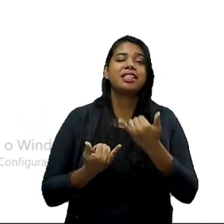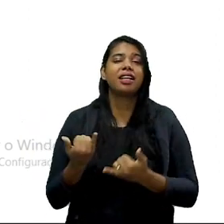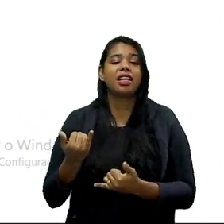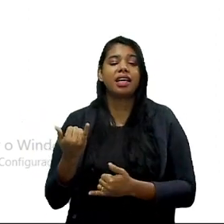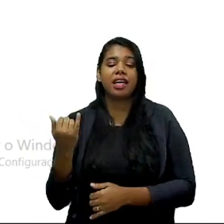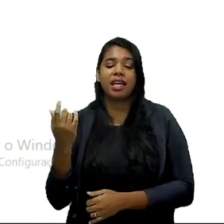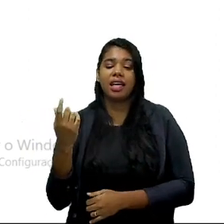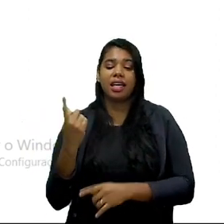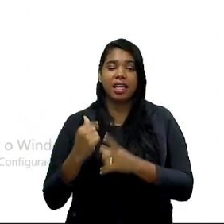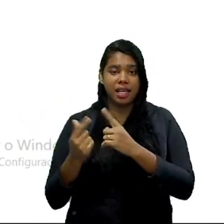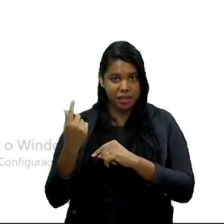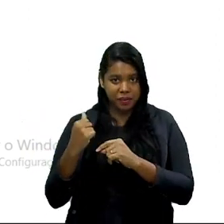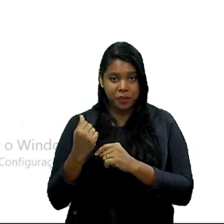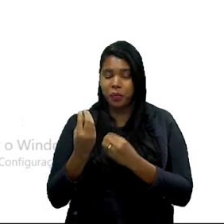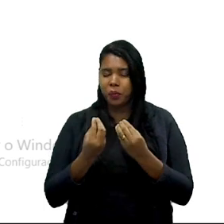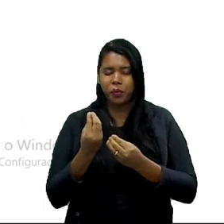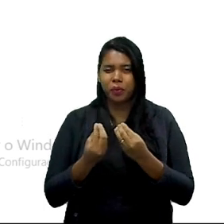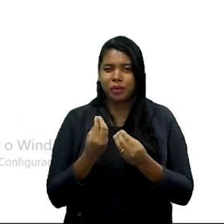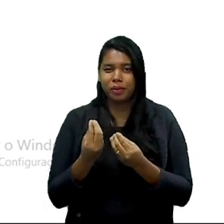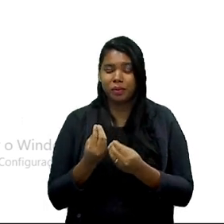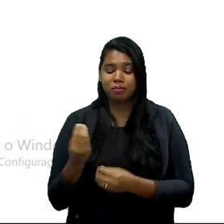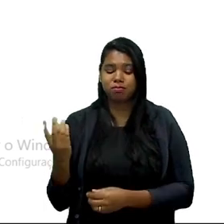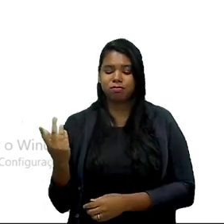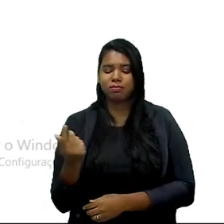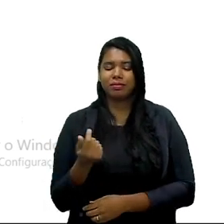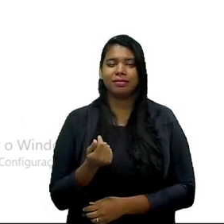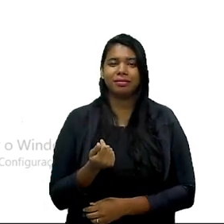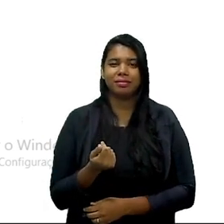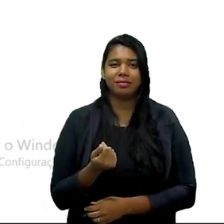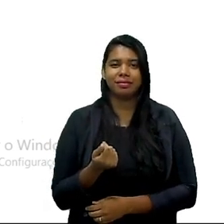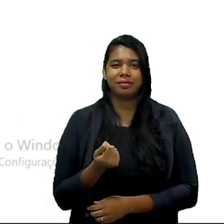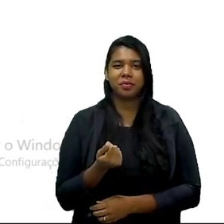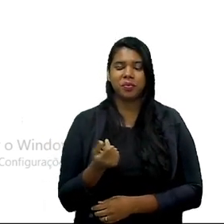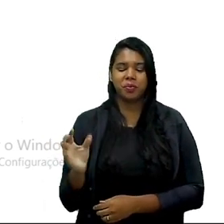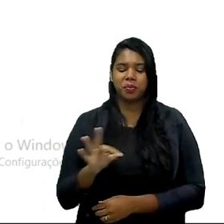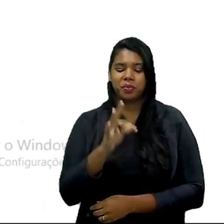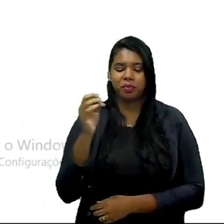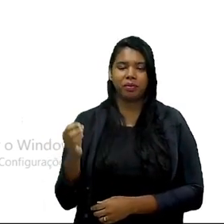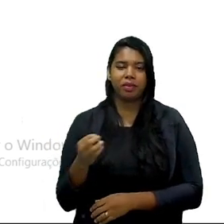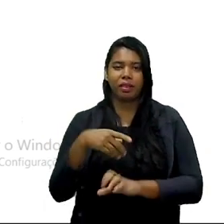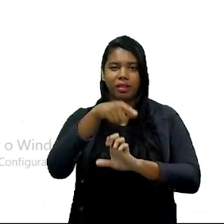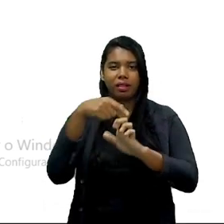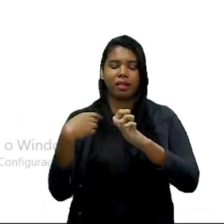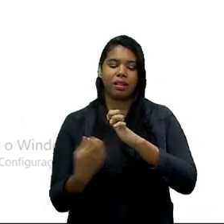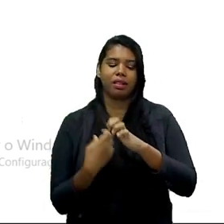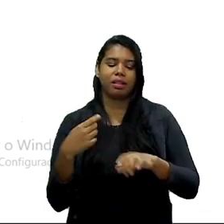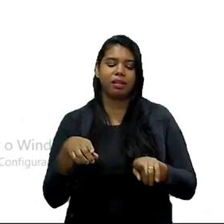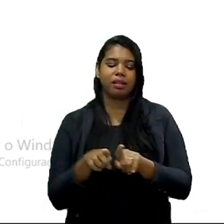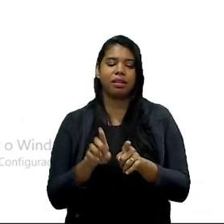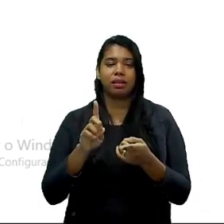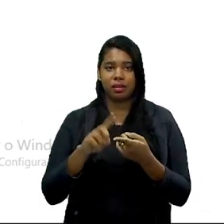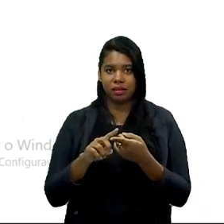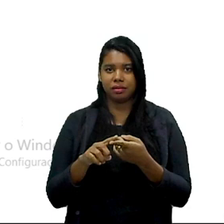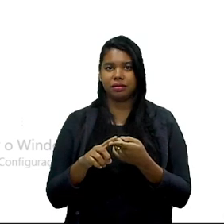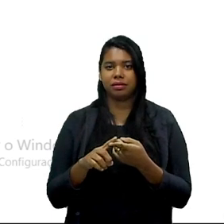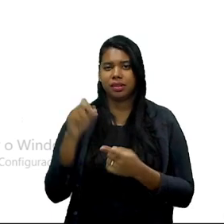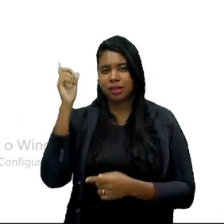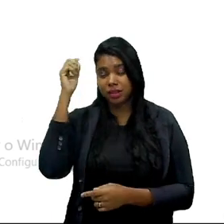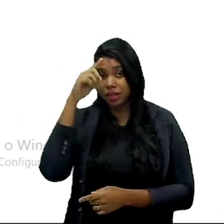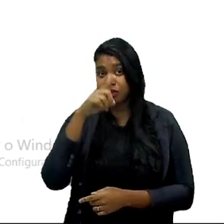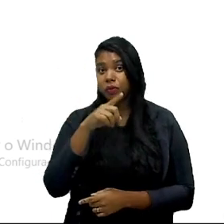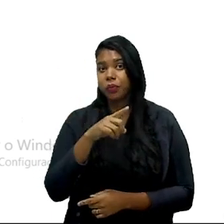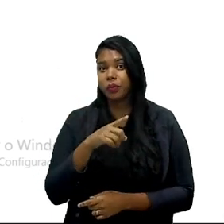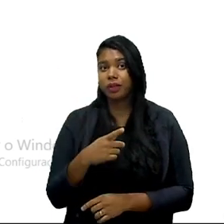ganhar o dinheiro, como conquistar o dinheiro, como gerar receita. Então, todas as empresas elas têm esse desafio, essa dificuldade